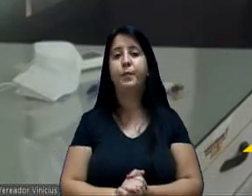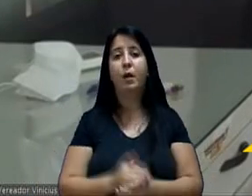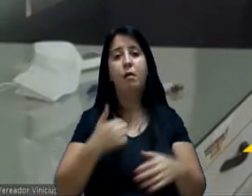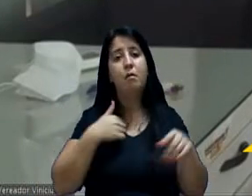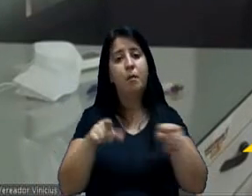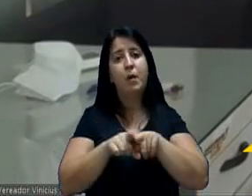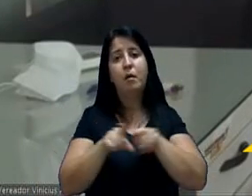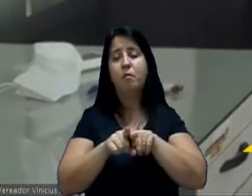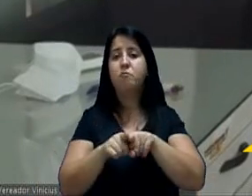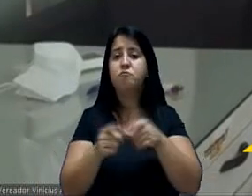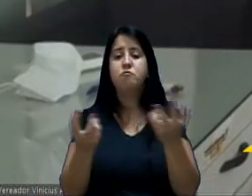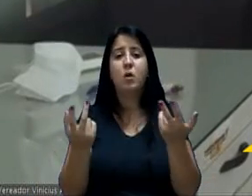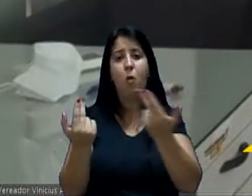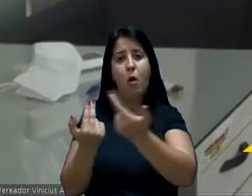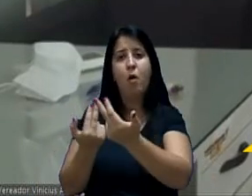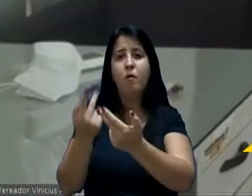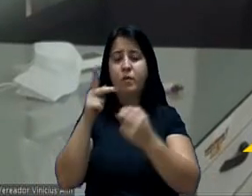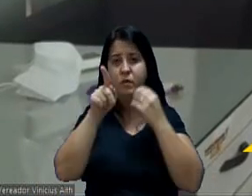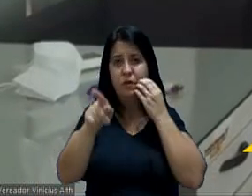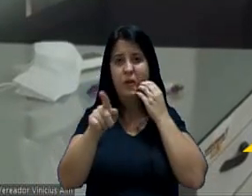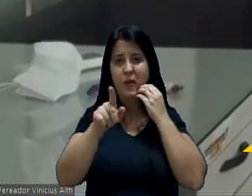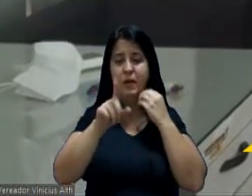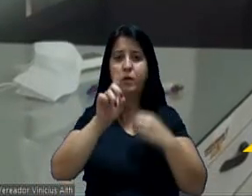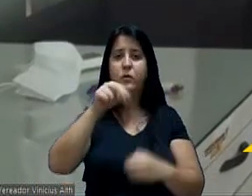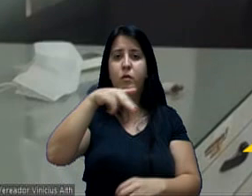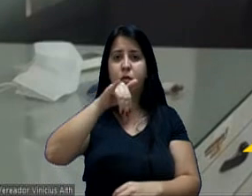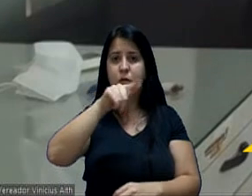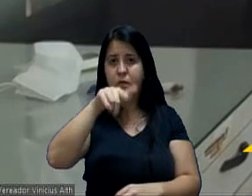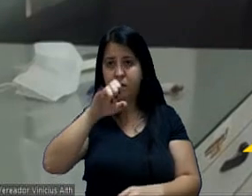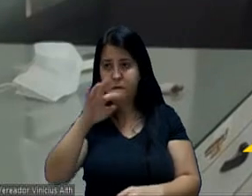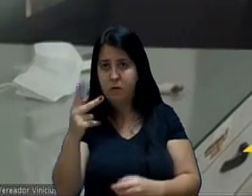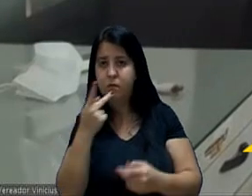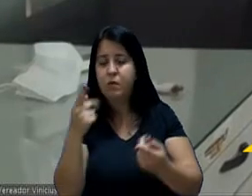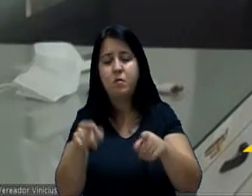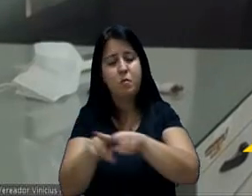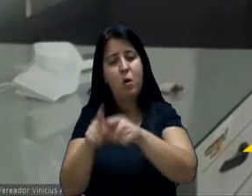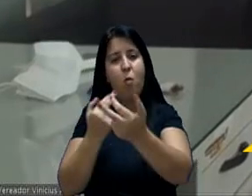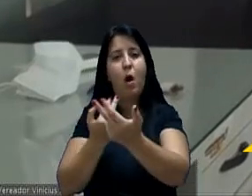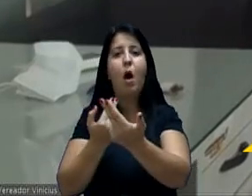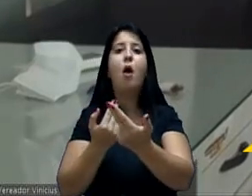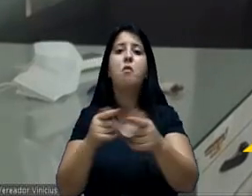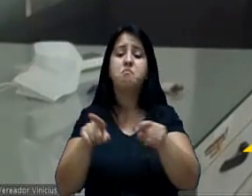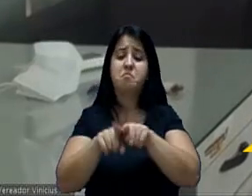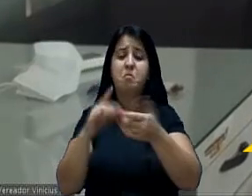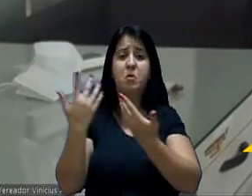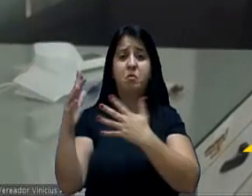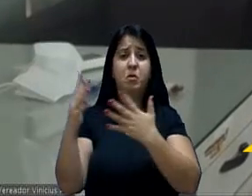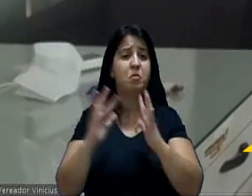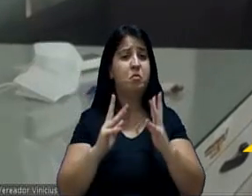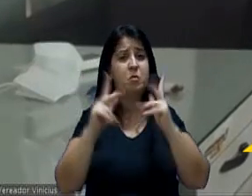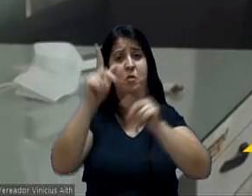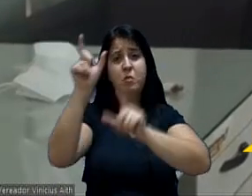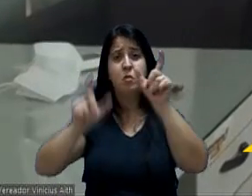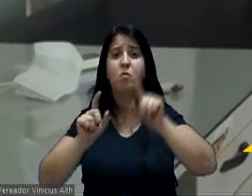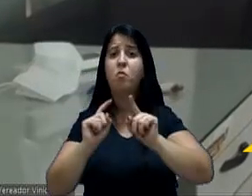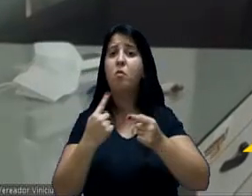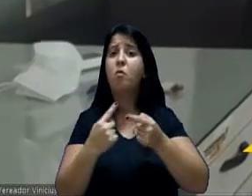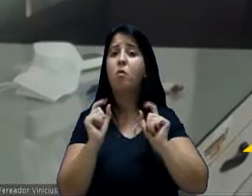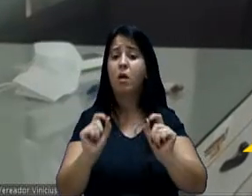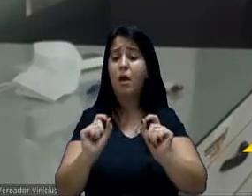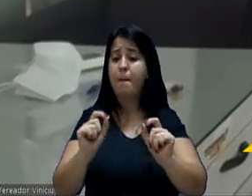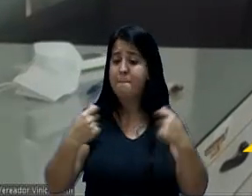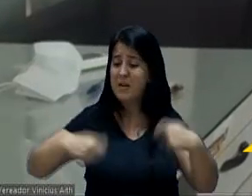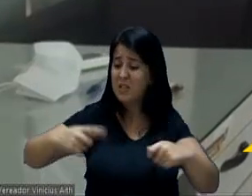suas palavras as minhas e parabenizo todo o corpo jurídico, não só da Câmara Municipal, mas como de cada gabinete. Cabe a nós